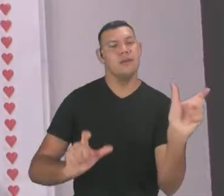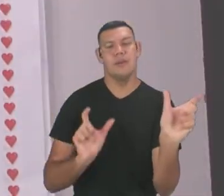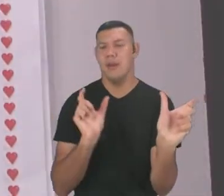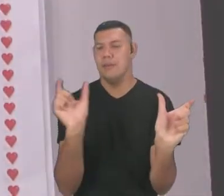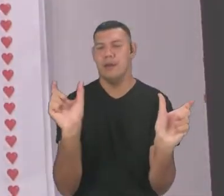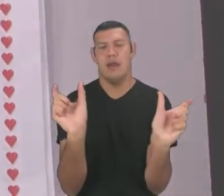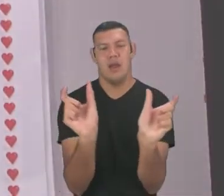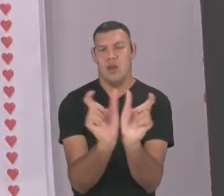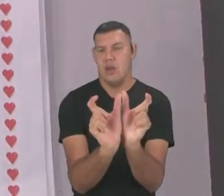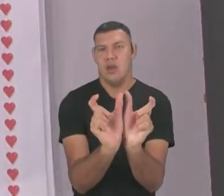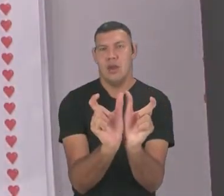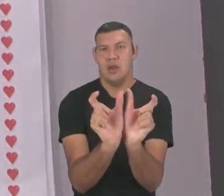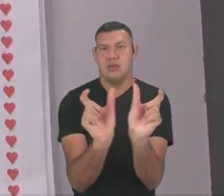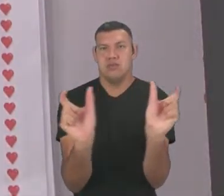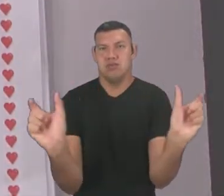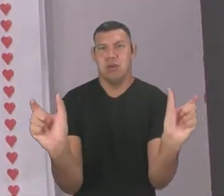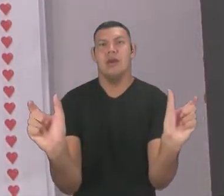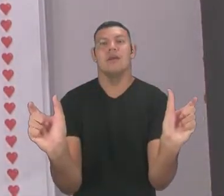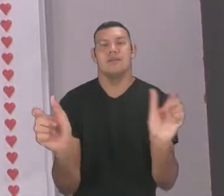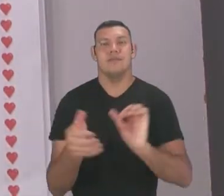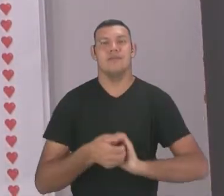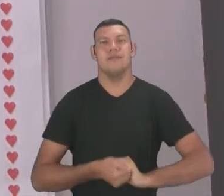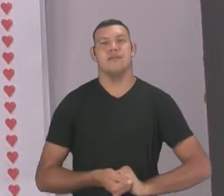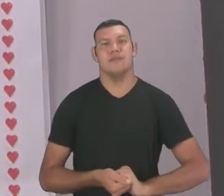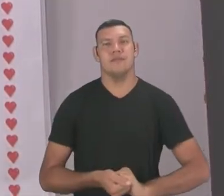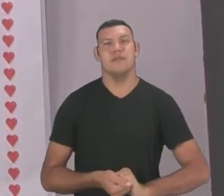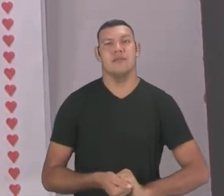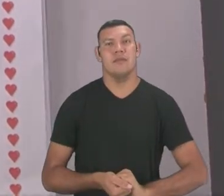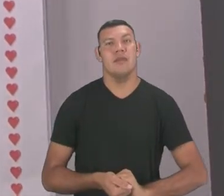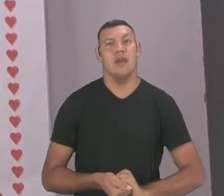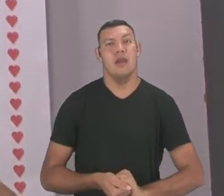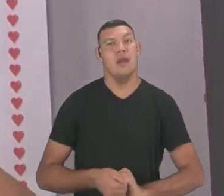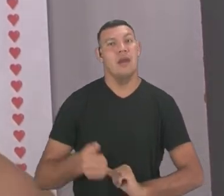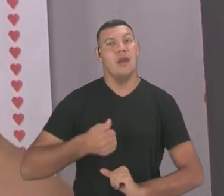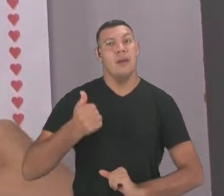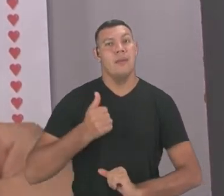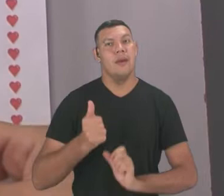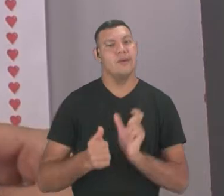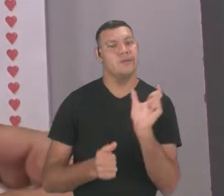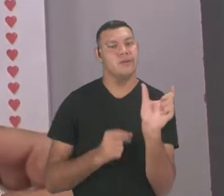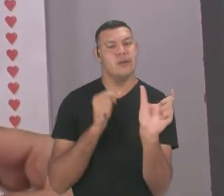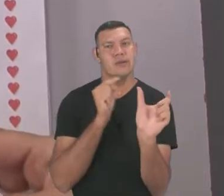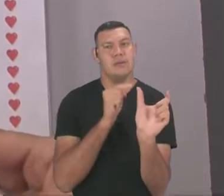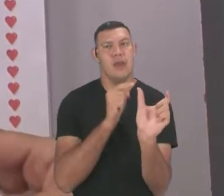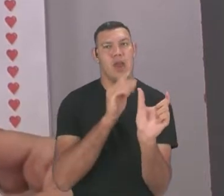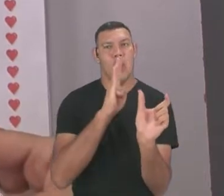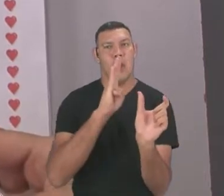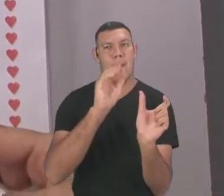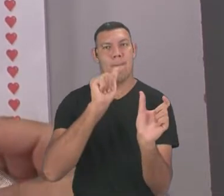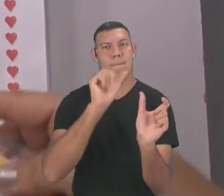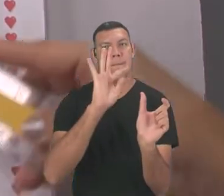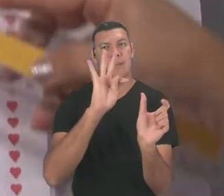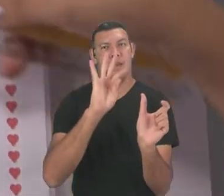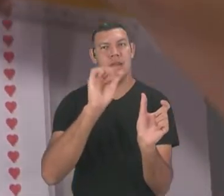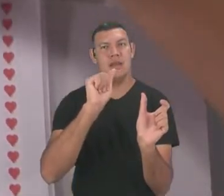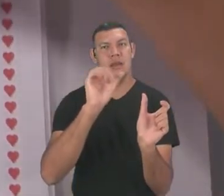palavrinha então vocês vão me ajudar a primeira palavra batatinha